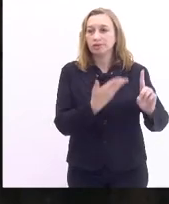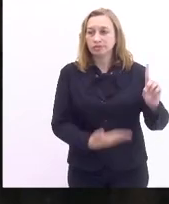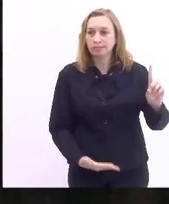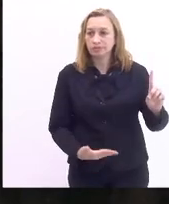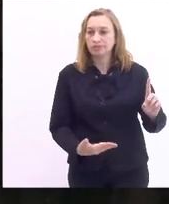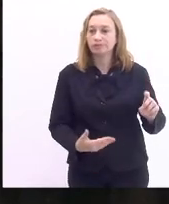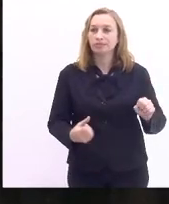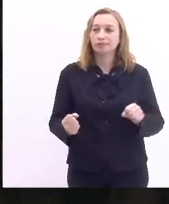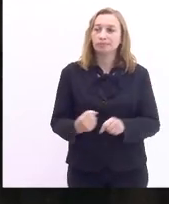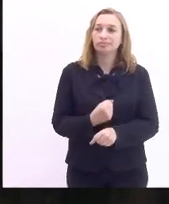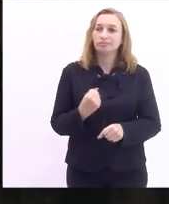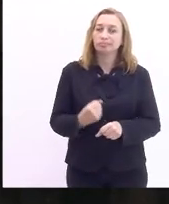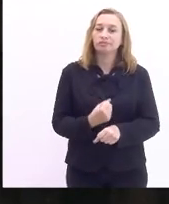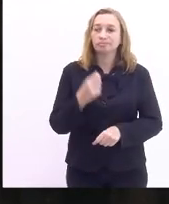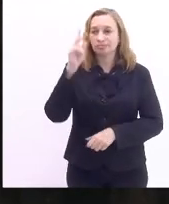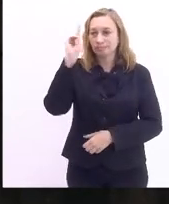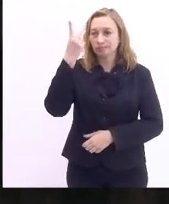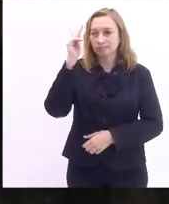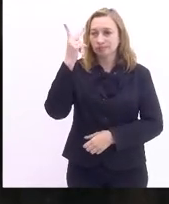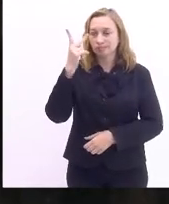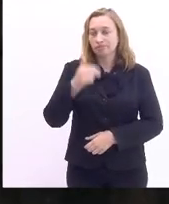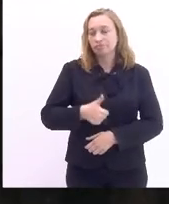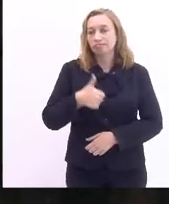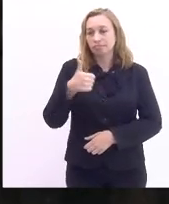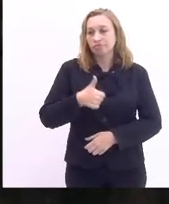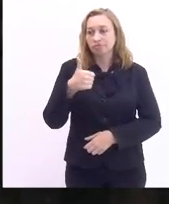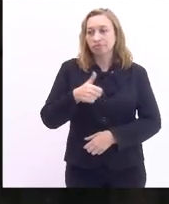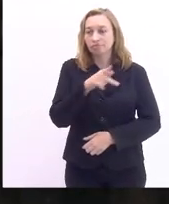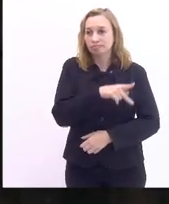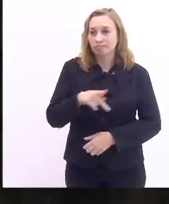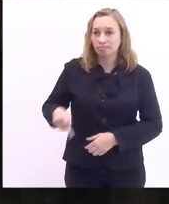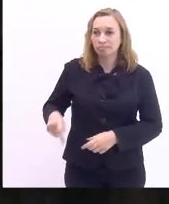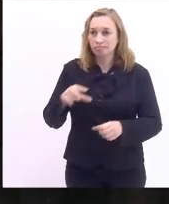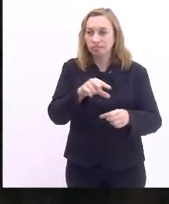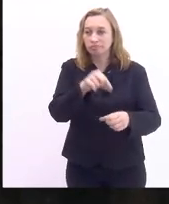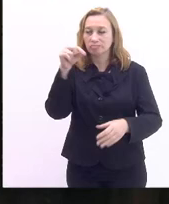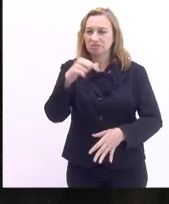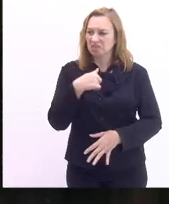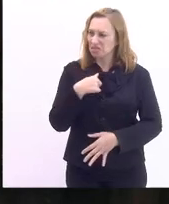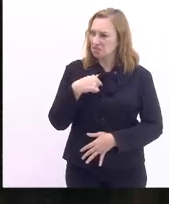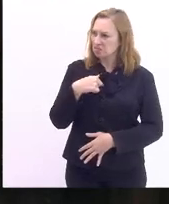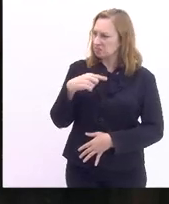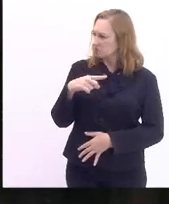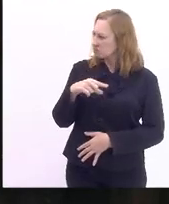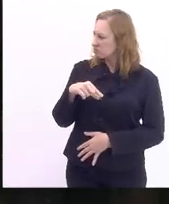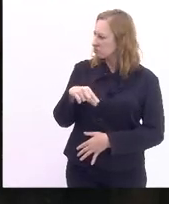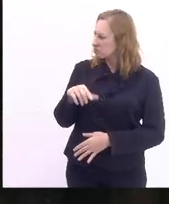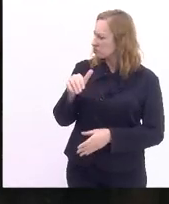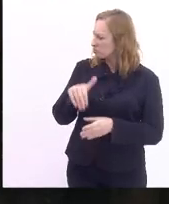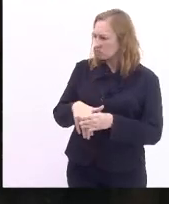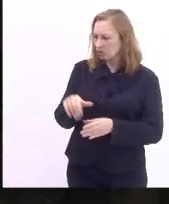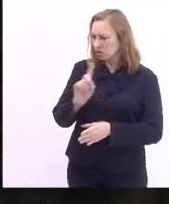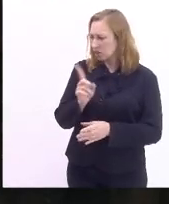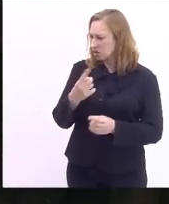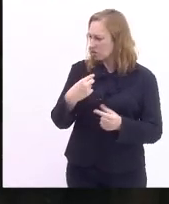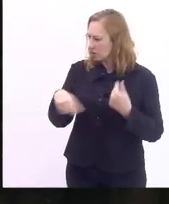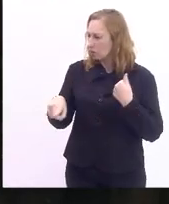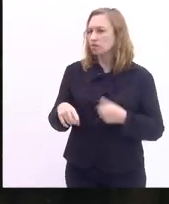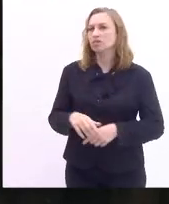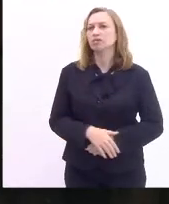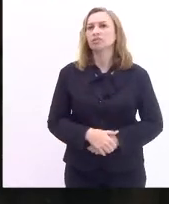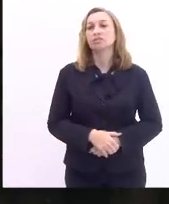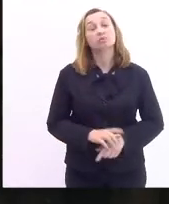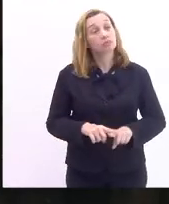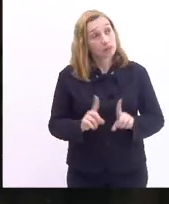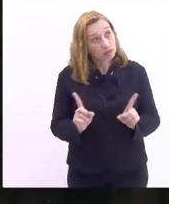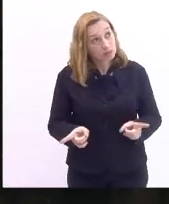construtores dessa dessa história que foi o primeiro presidente eleito não votei nele para Oposição a ele e